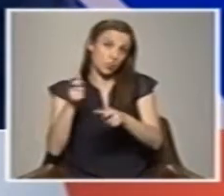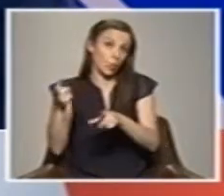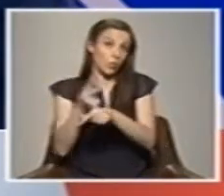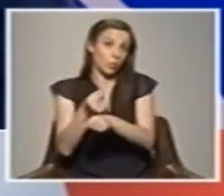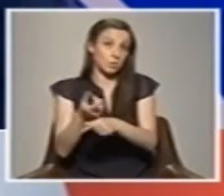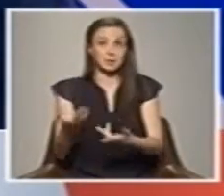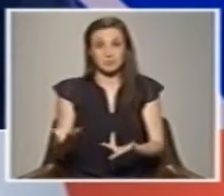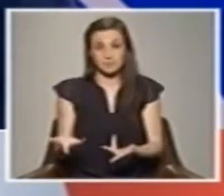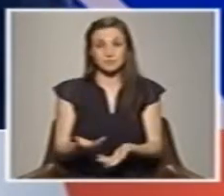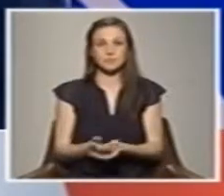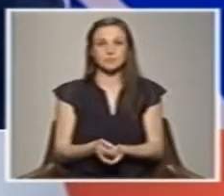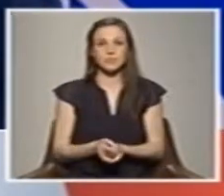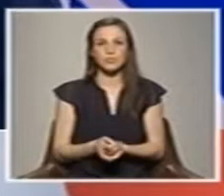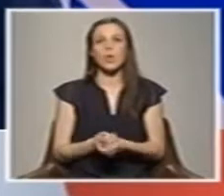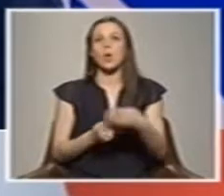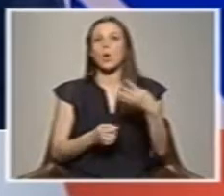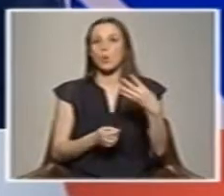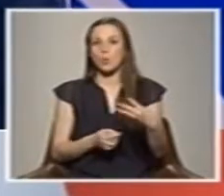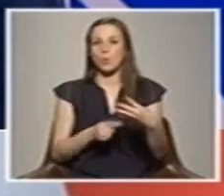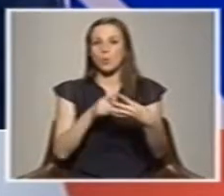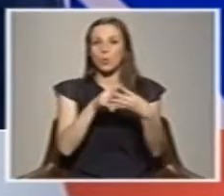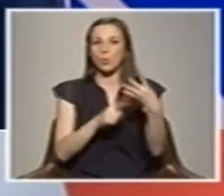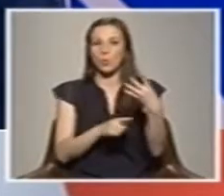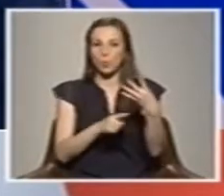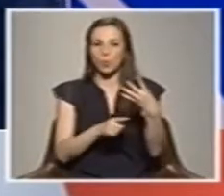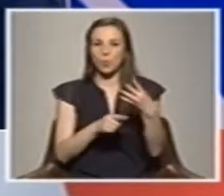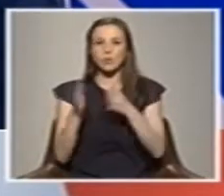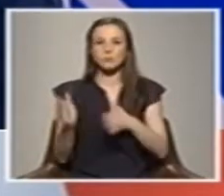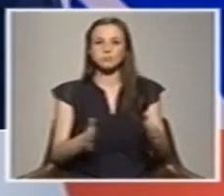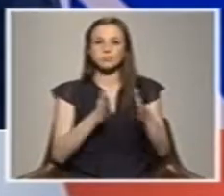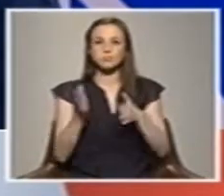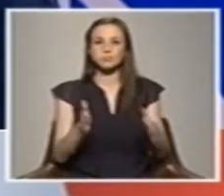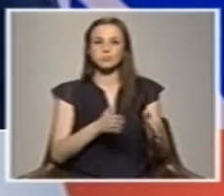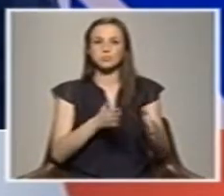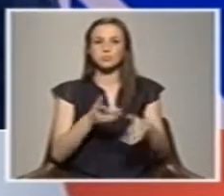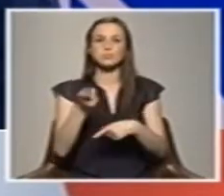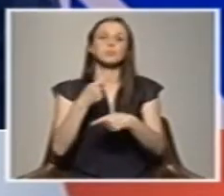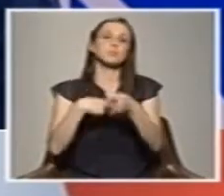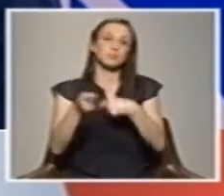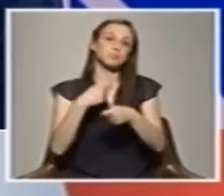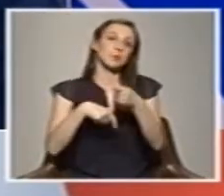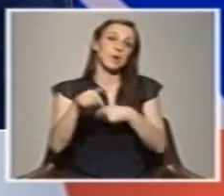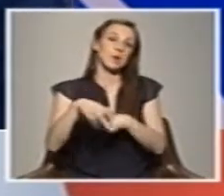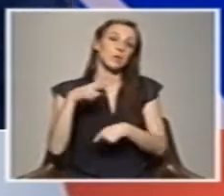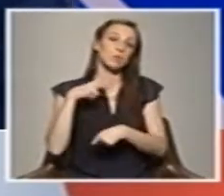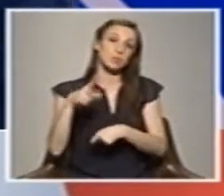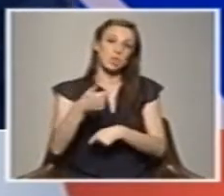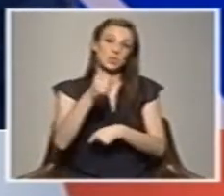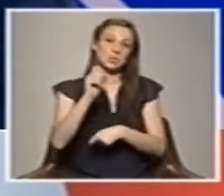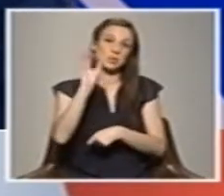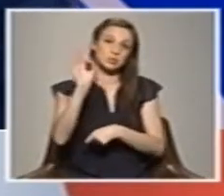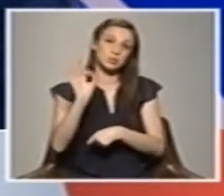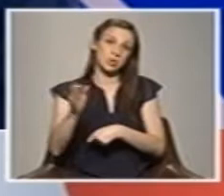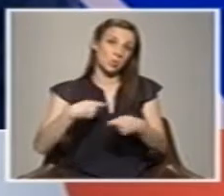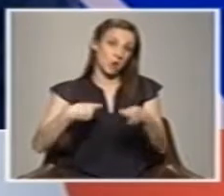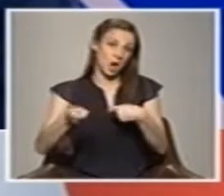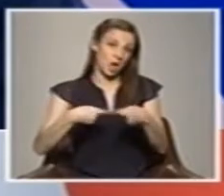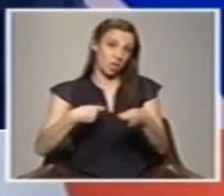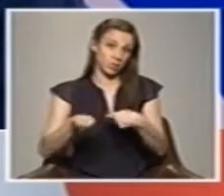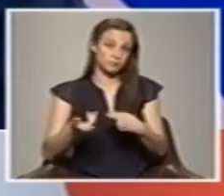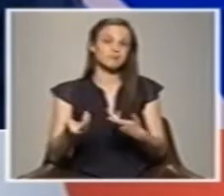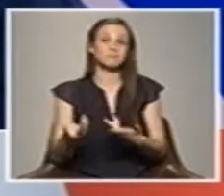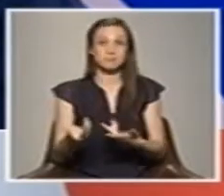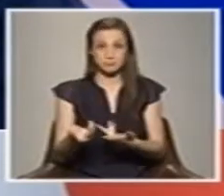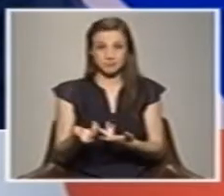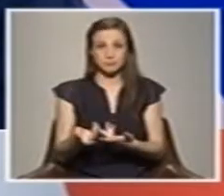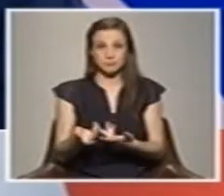repararmos, quatro cadeias de distribuição em Portugal dominam 50% do mercado. Se falarmos apenas de